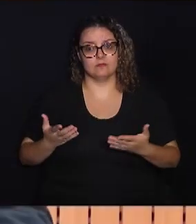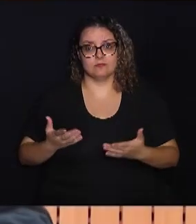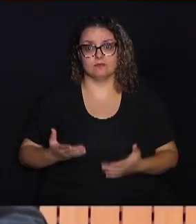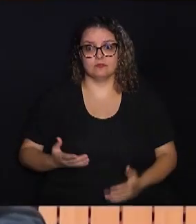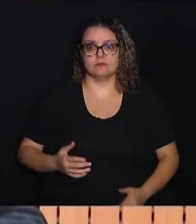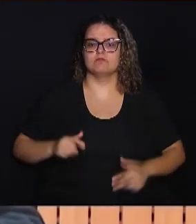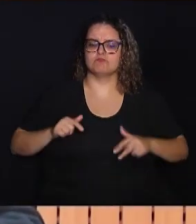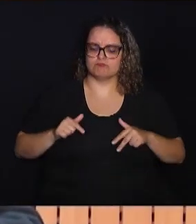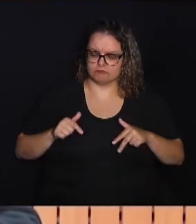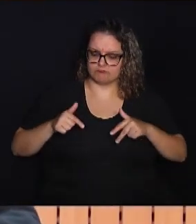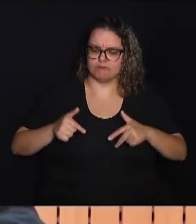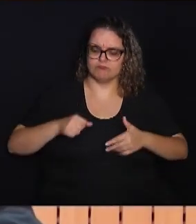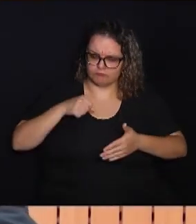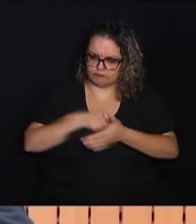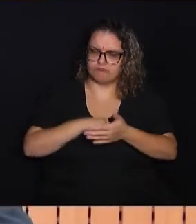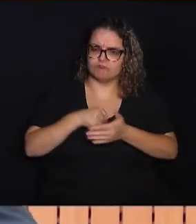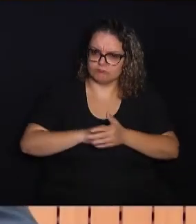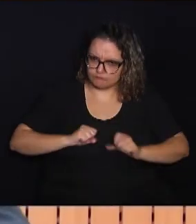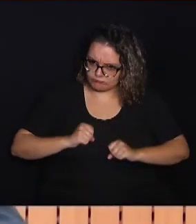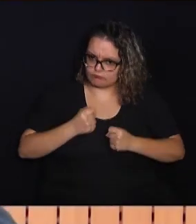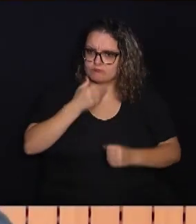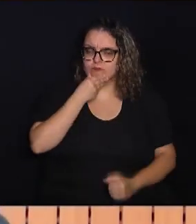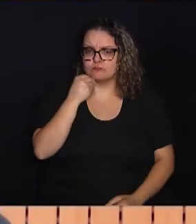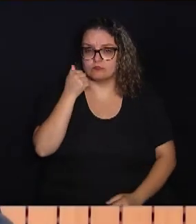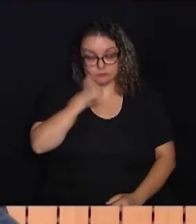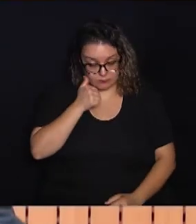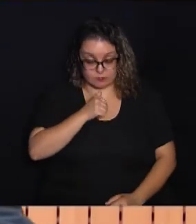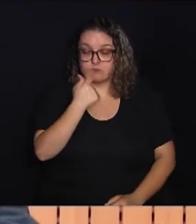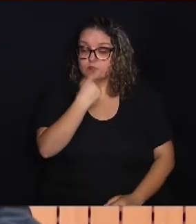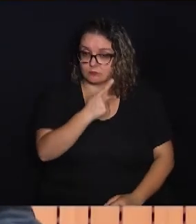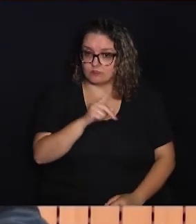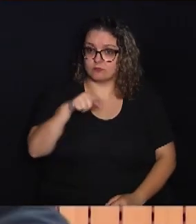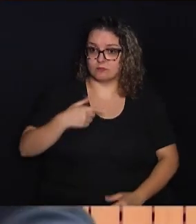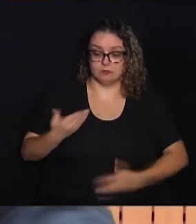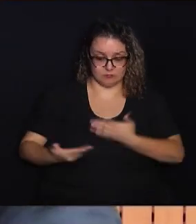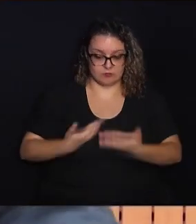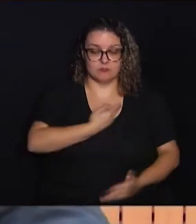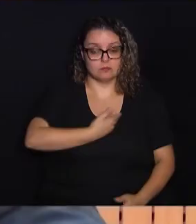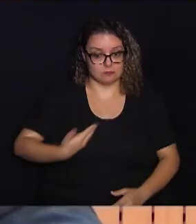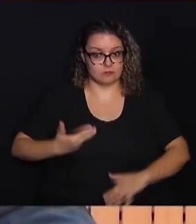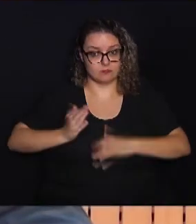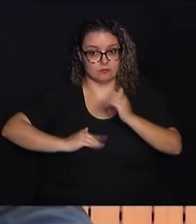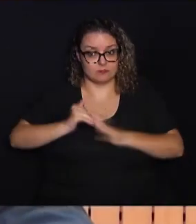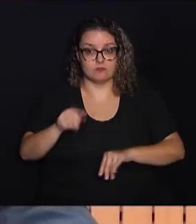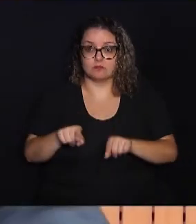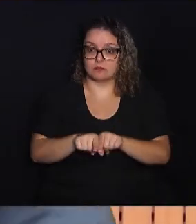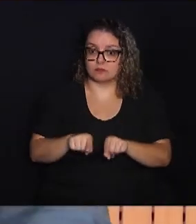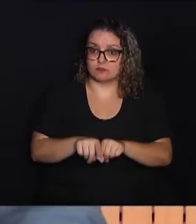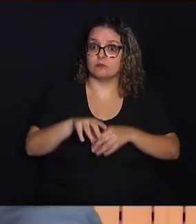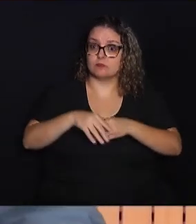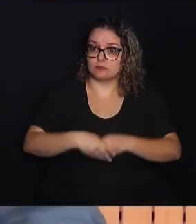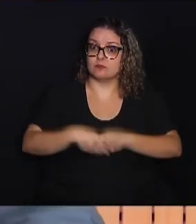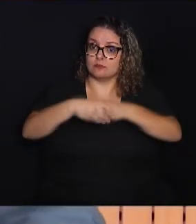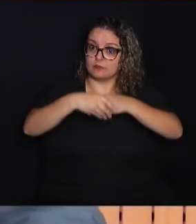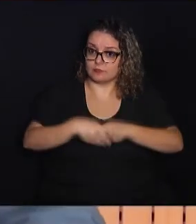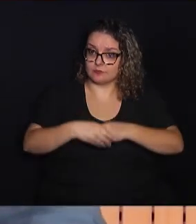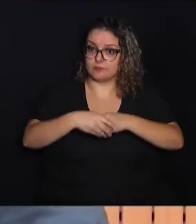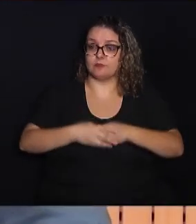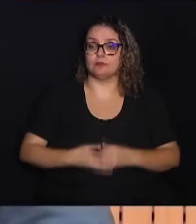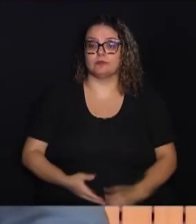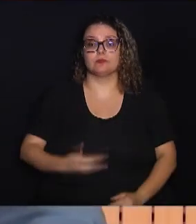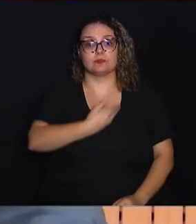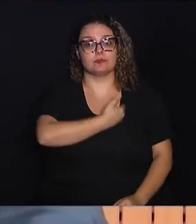uma militante aguerrida que ela é é como servidora pública inclusive cumprimentar eh